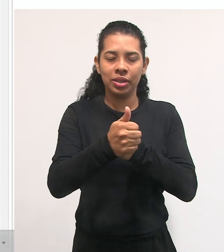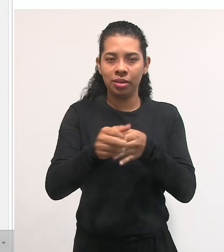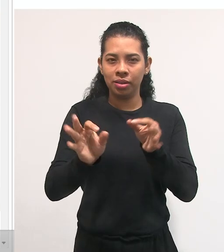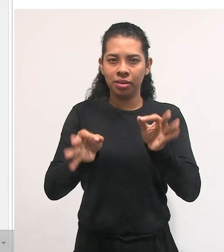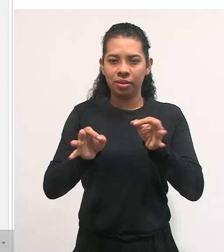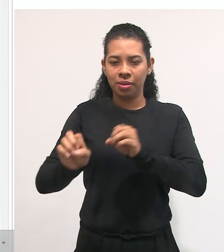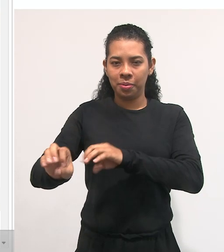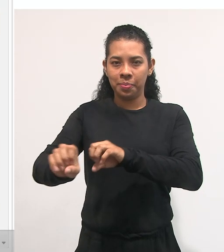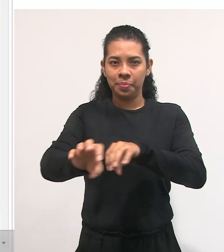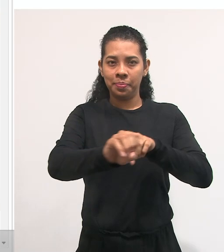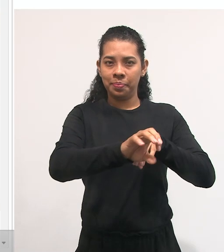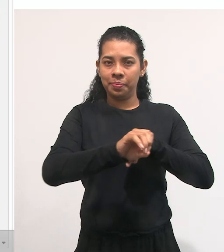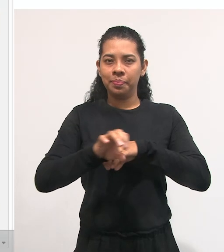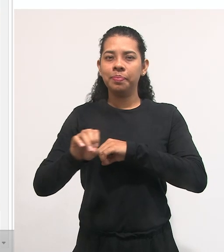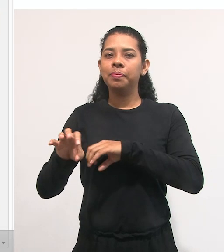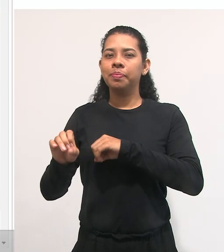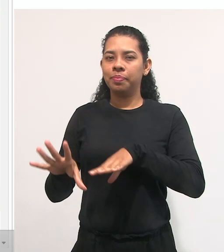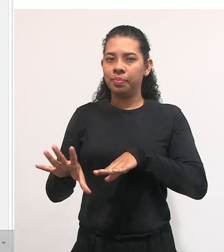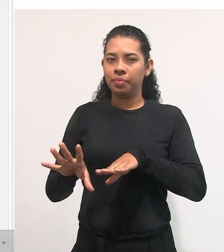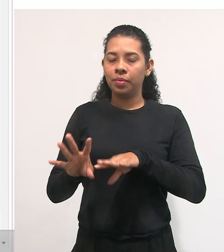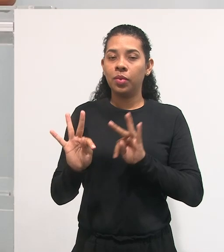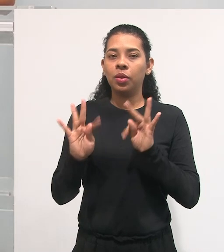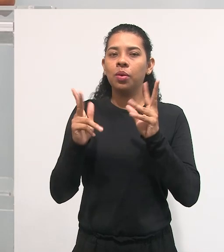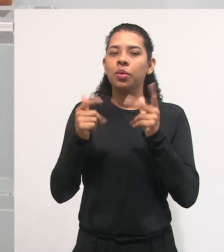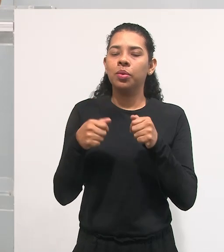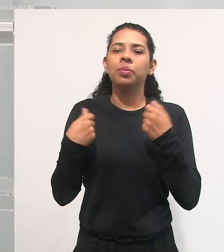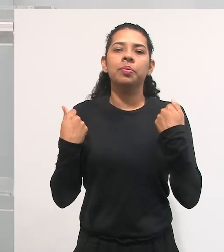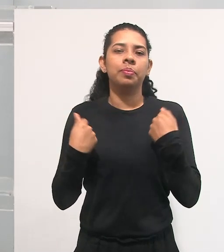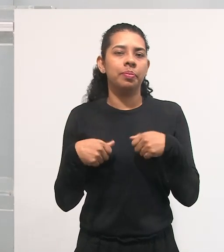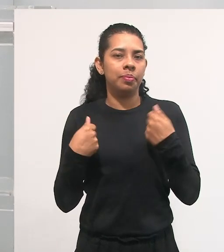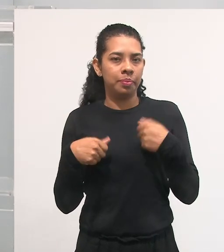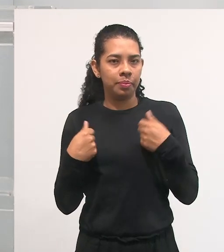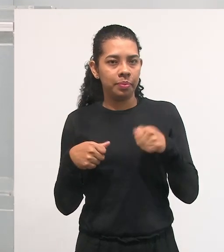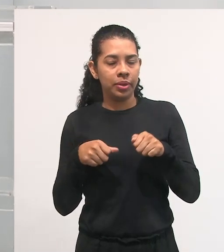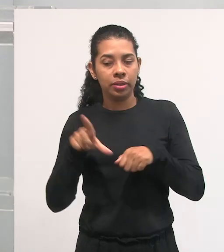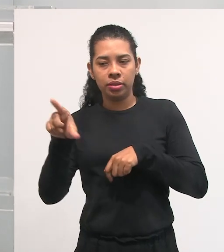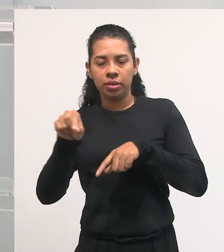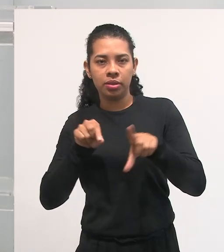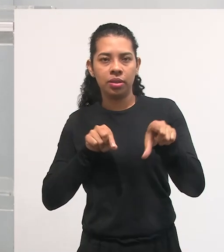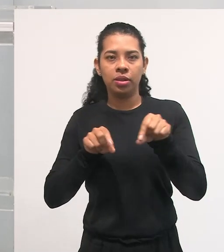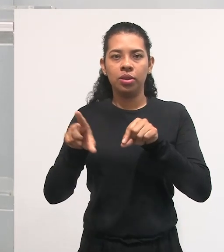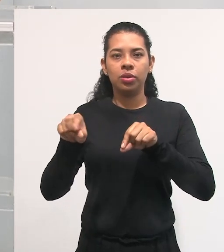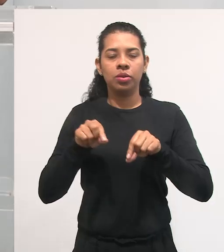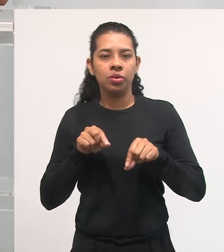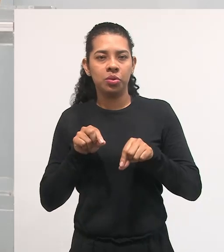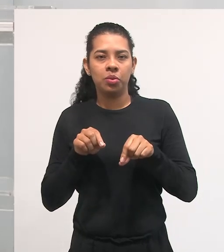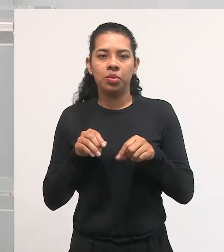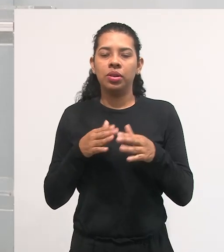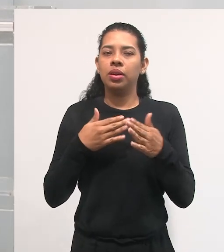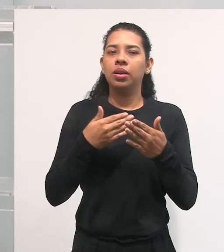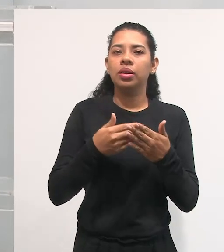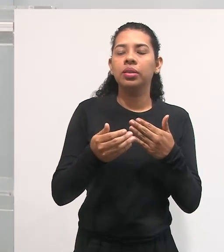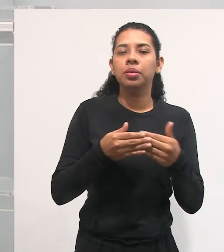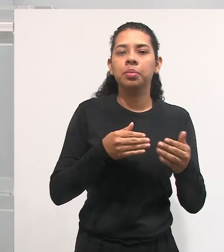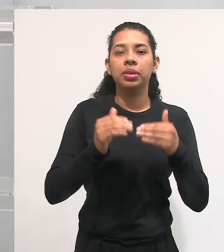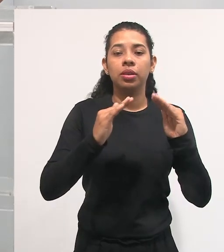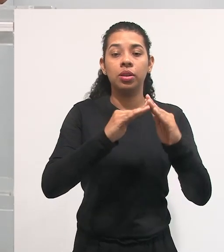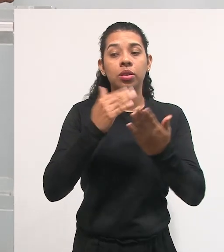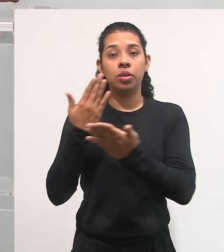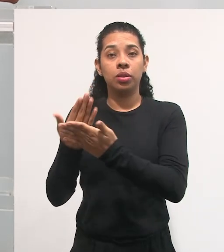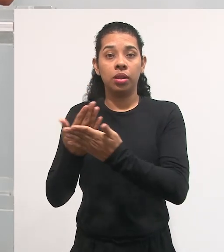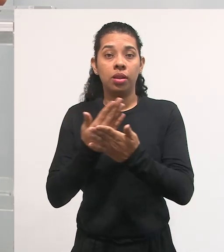das práticas educativas a depender da teoria curricular que você opta que a unidade de ensino